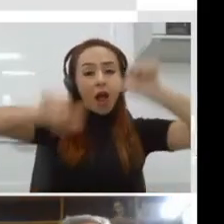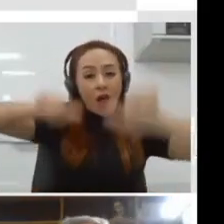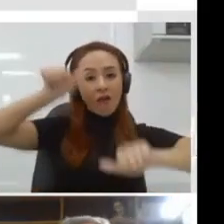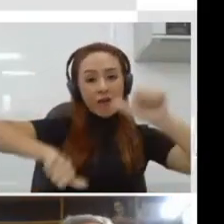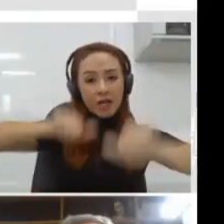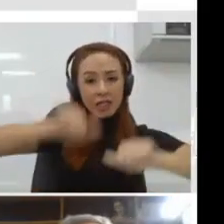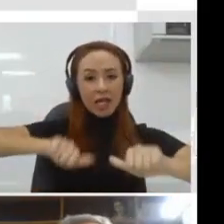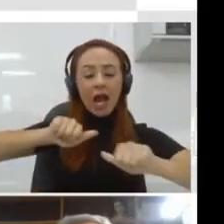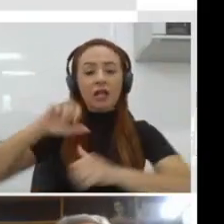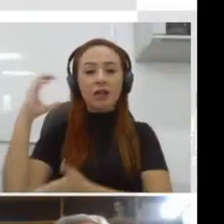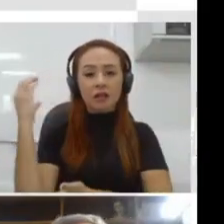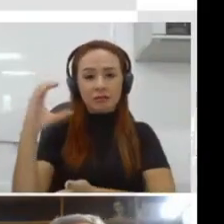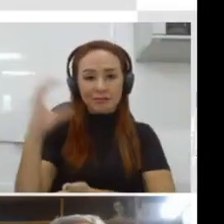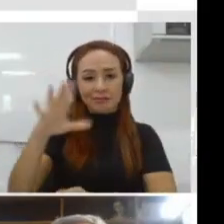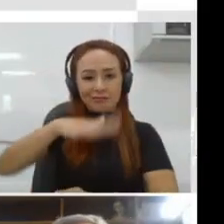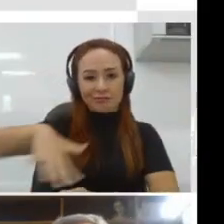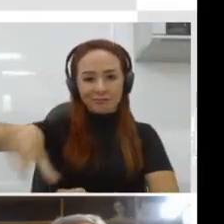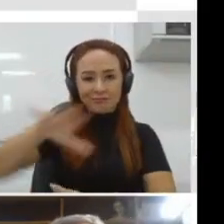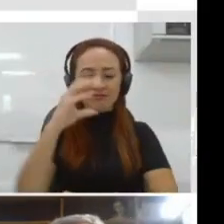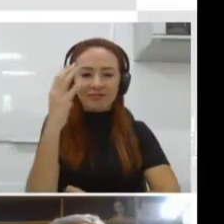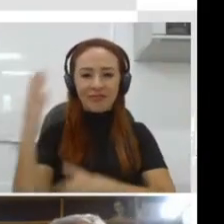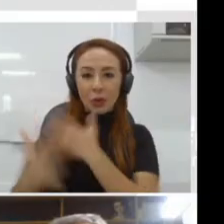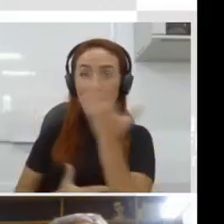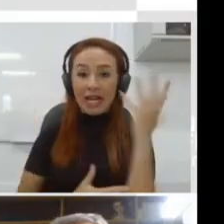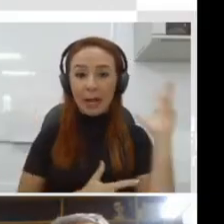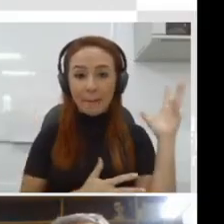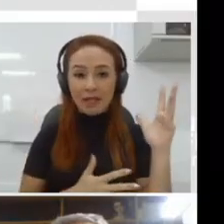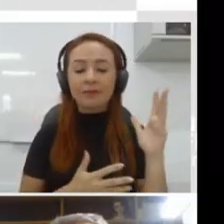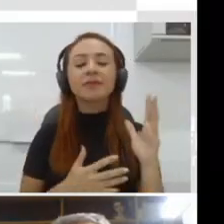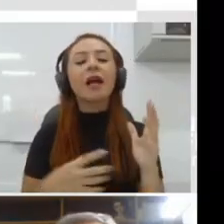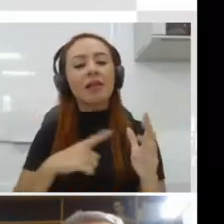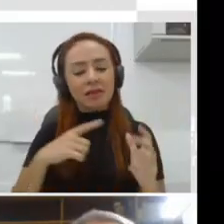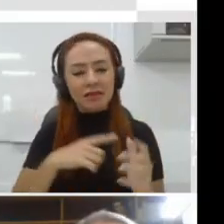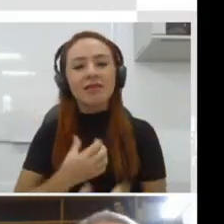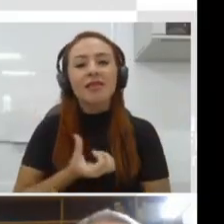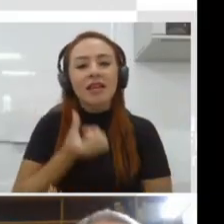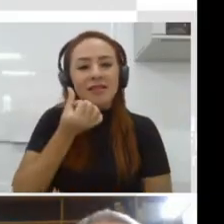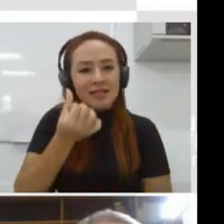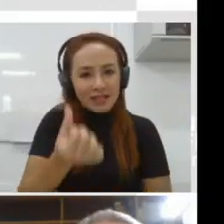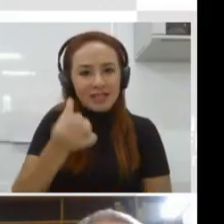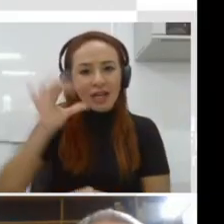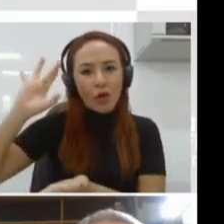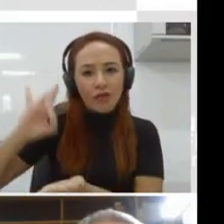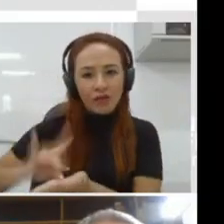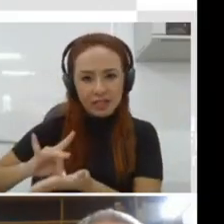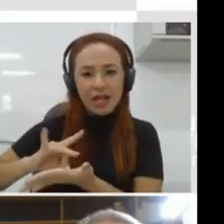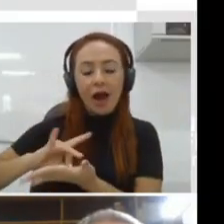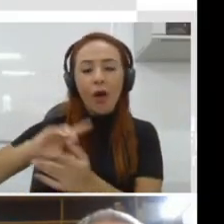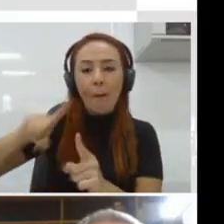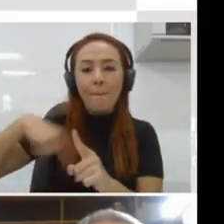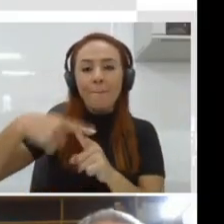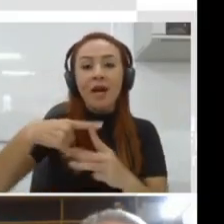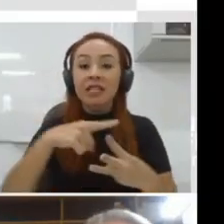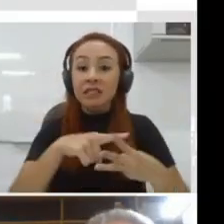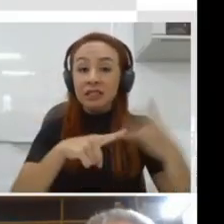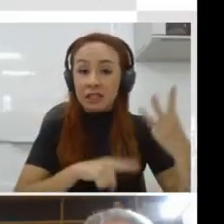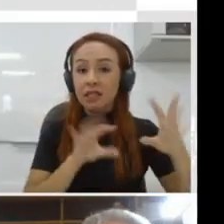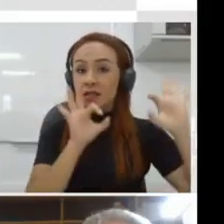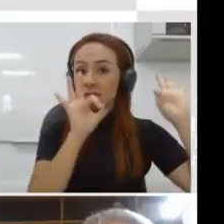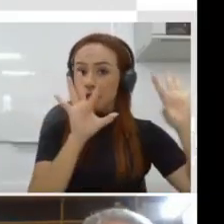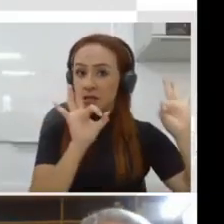relatórios especiais, não é? Então são 6 relatórios de avaliação geral e mais 3 relatórios especiais,